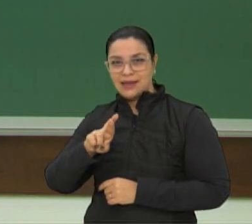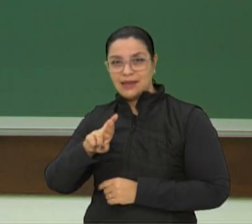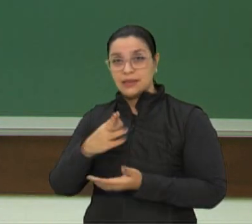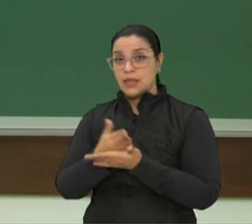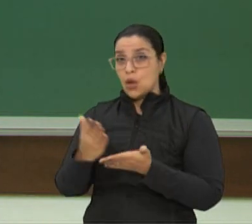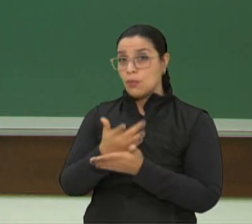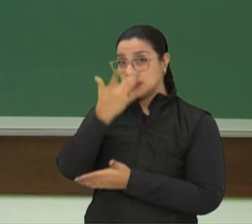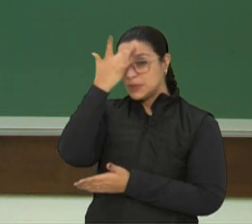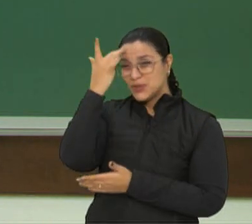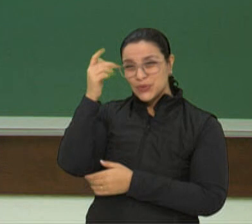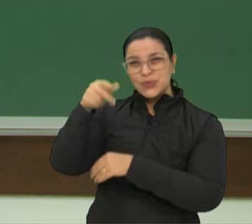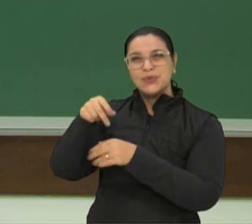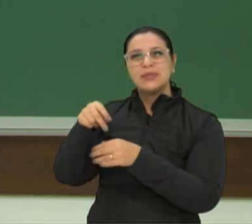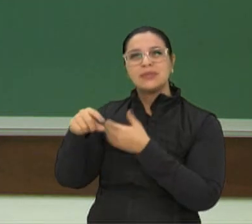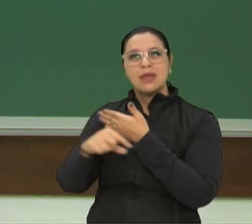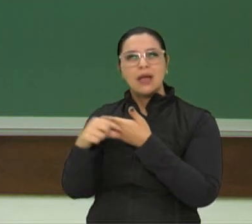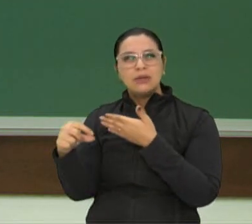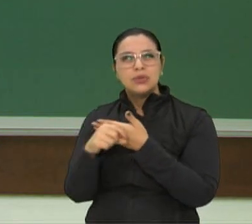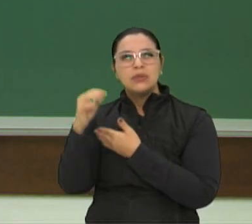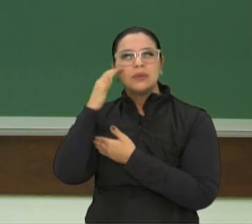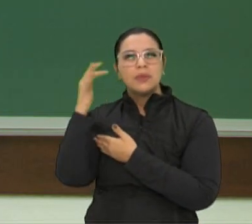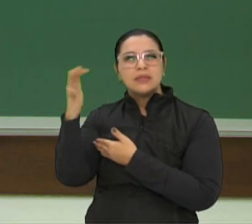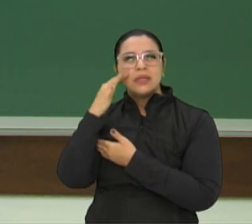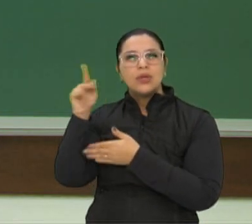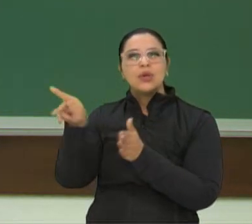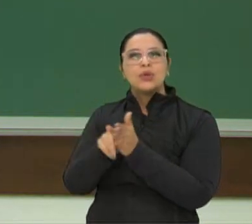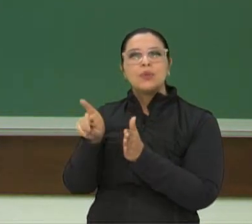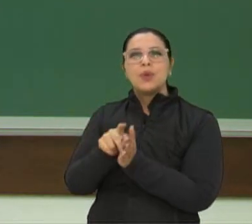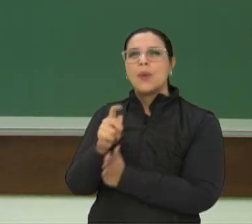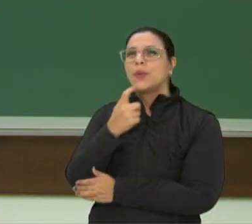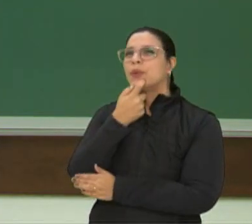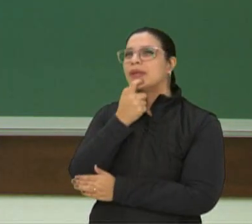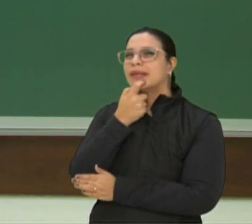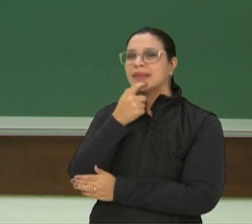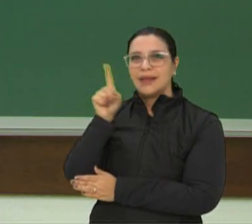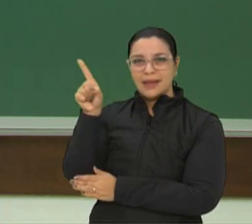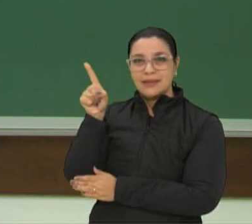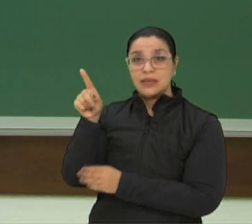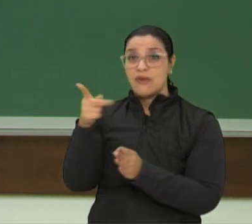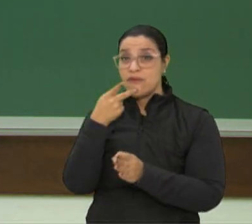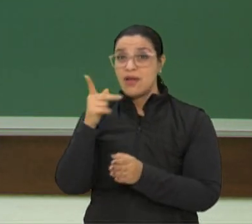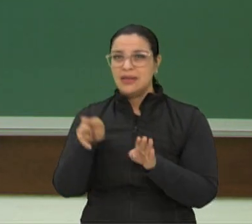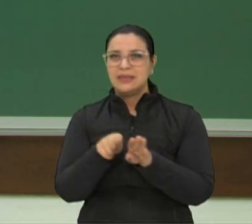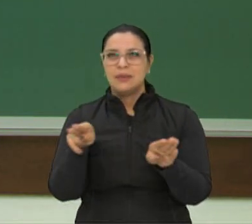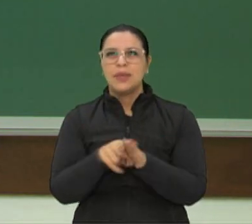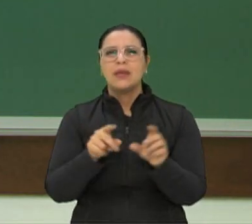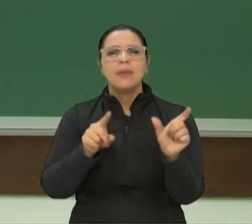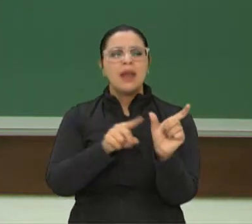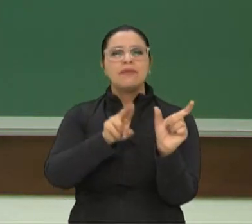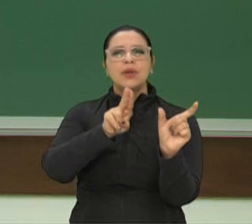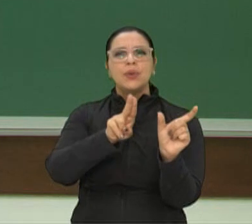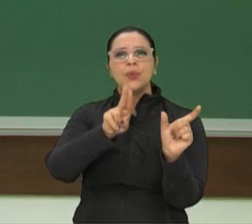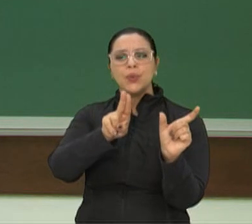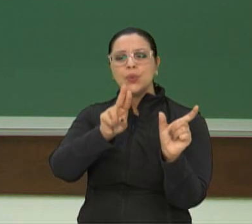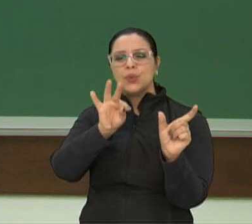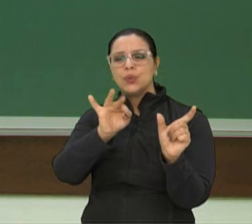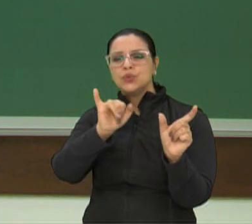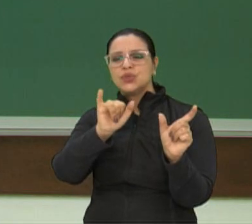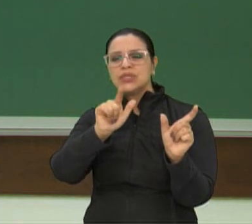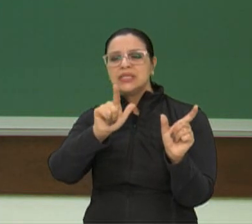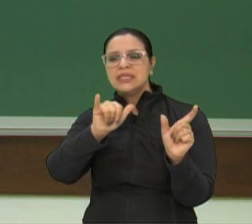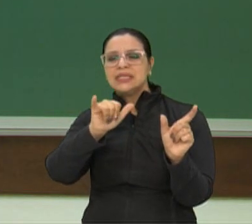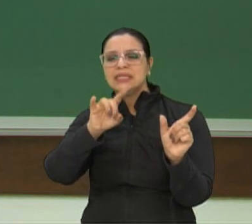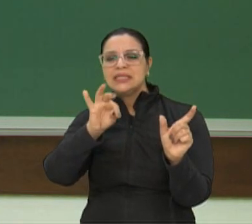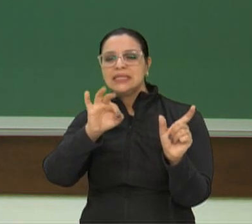pensadores britânicos, né? Que vai ser os utilitaristas, né? Talvez você já tenha ouvido falar do Stuart Mill, por exemplo,